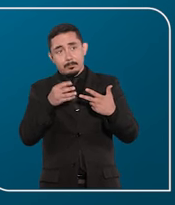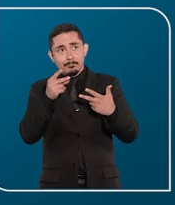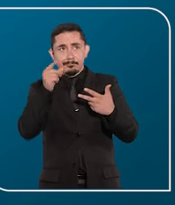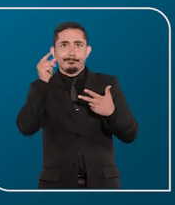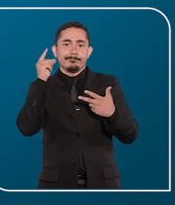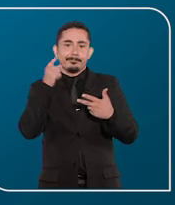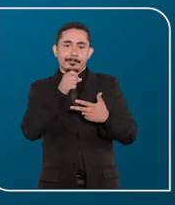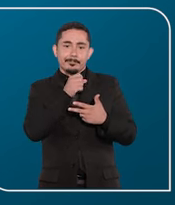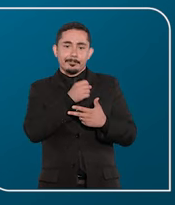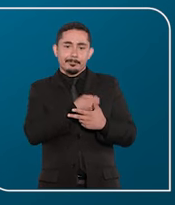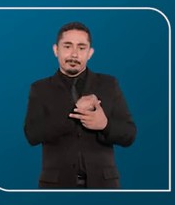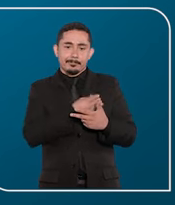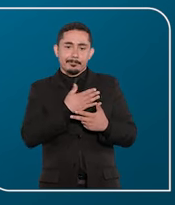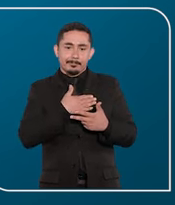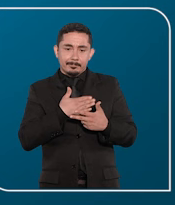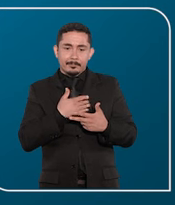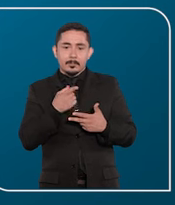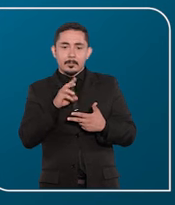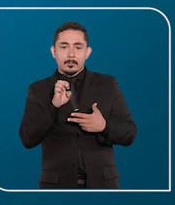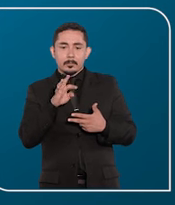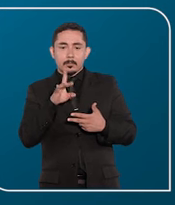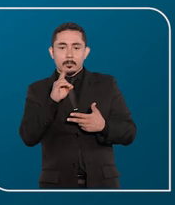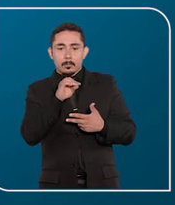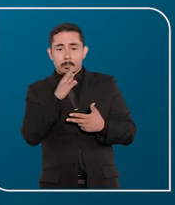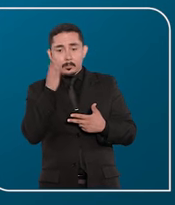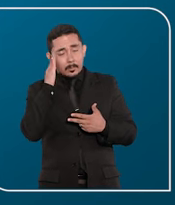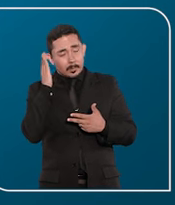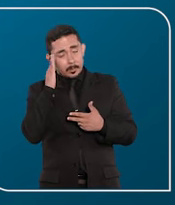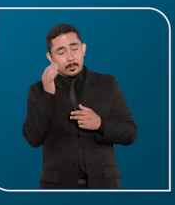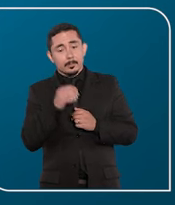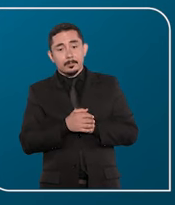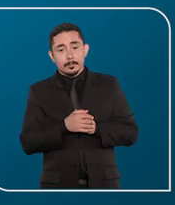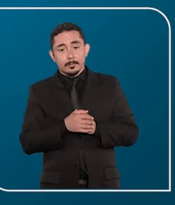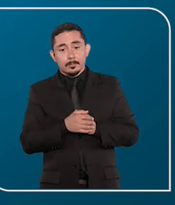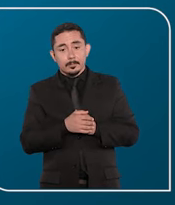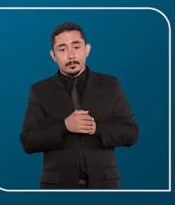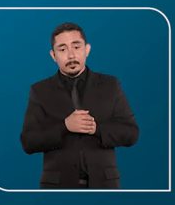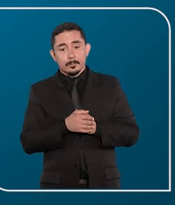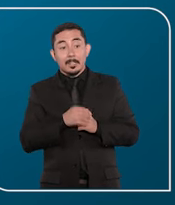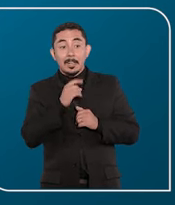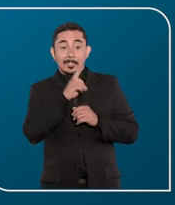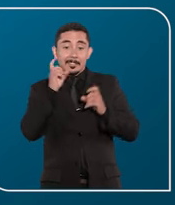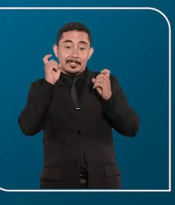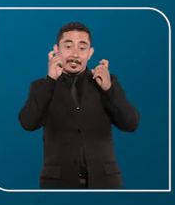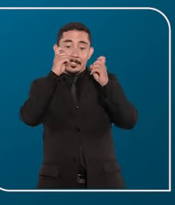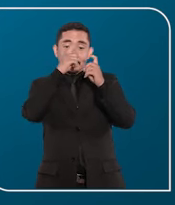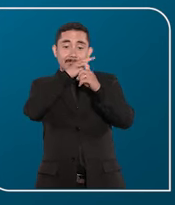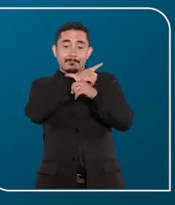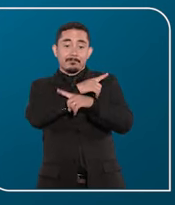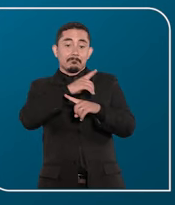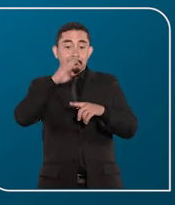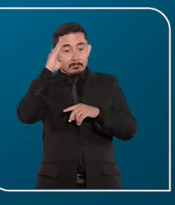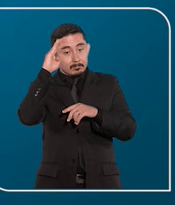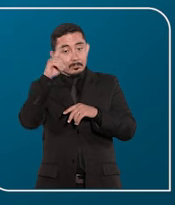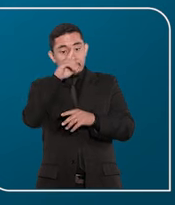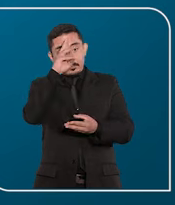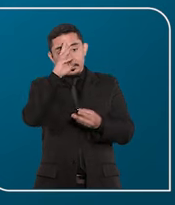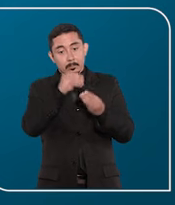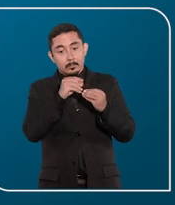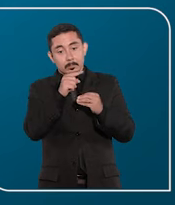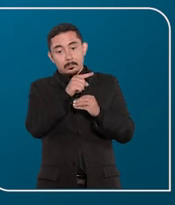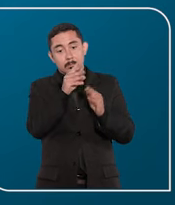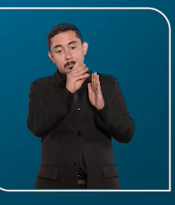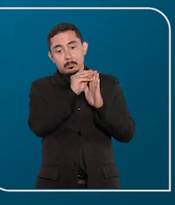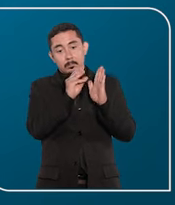vida, e o Leonardo sabe disso. A dificuldade, Fátima, de compreender esses